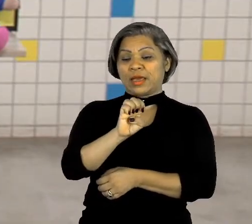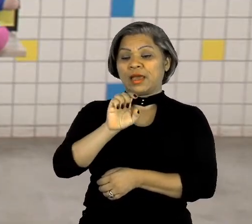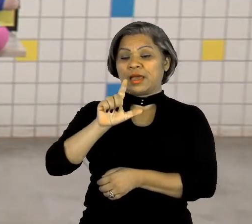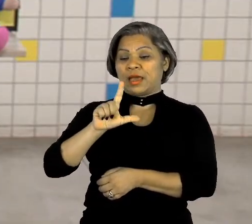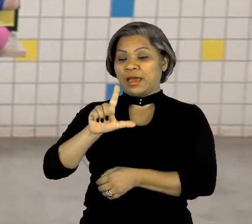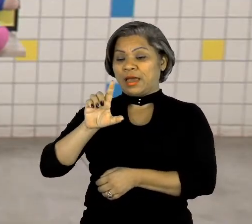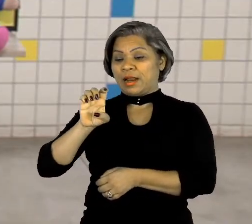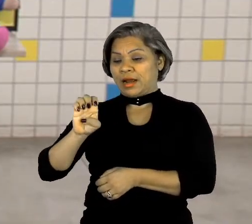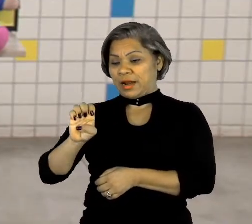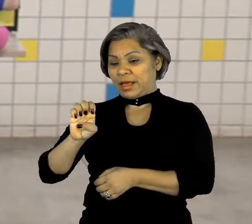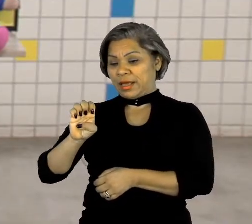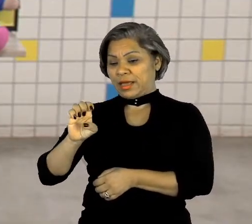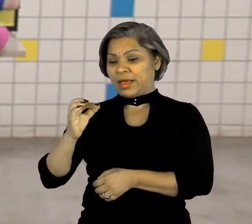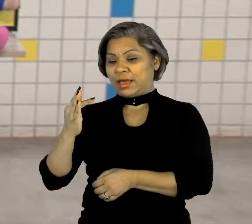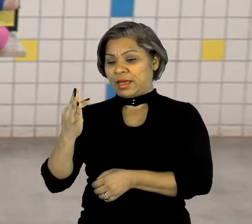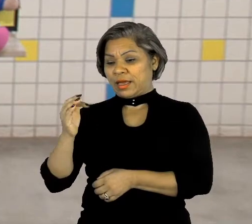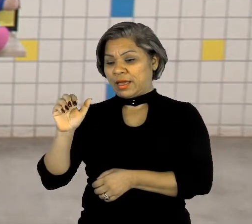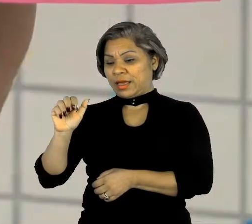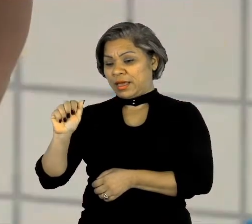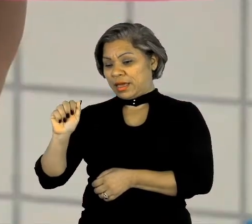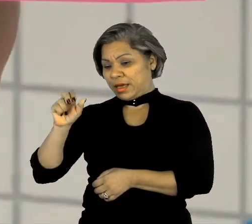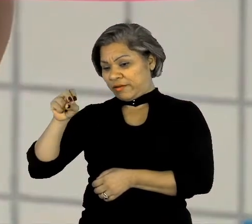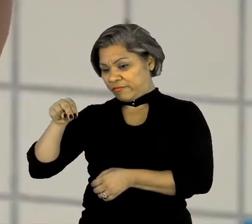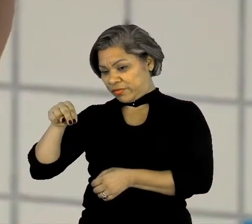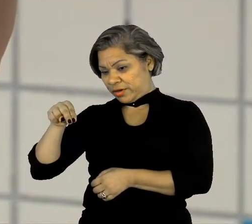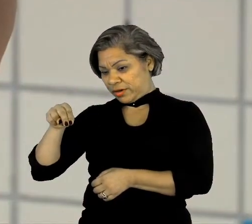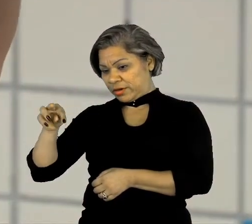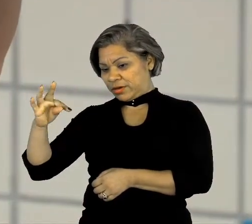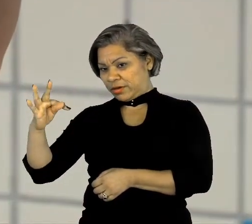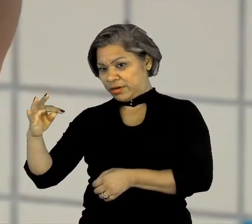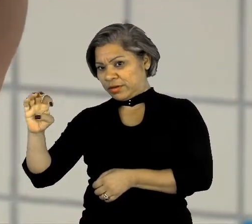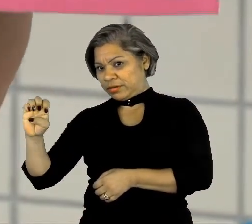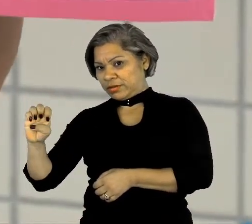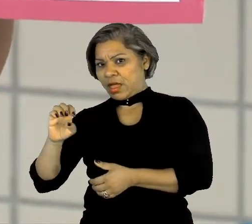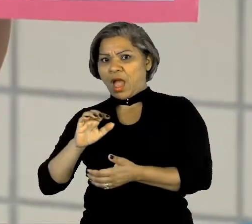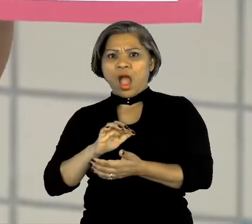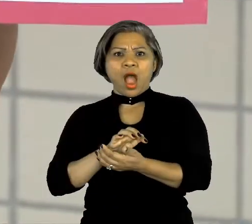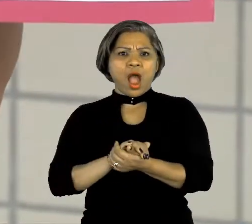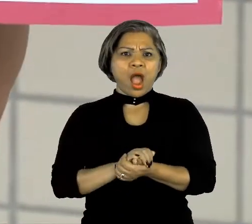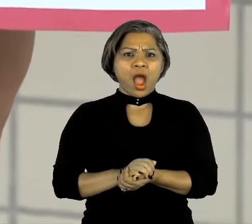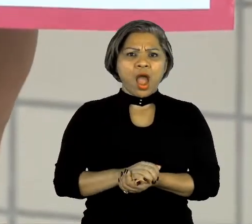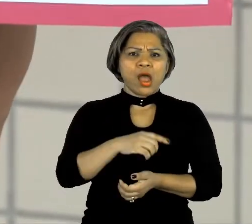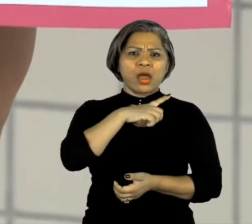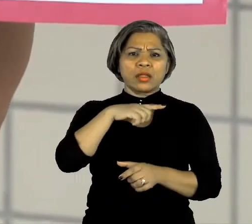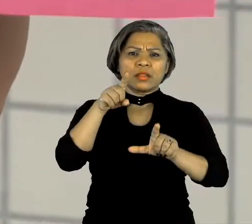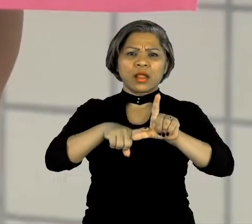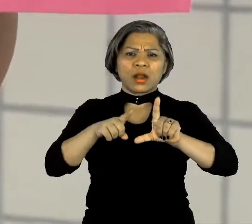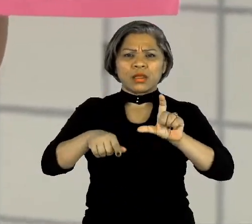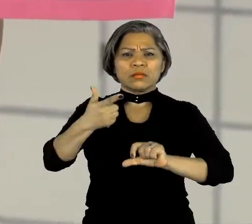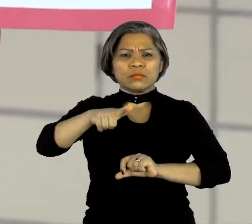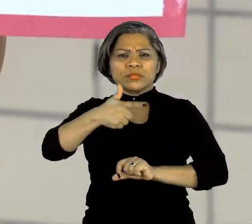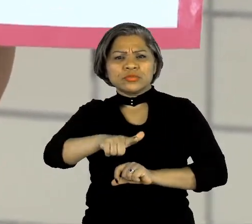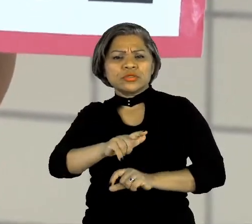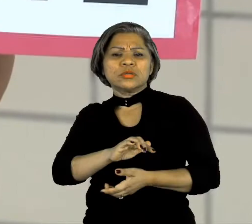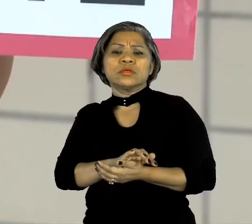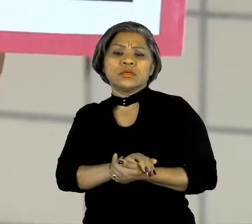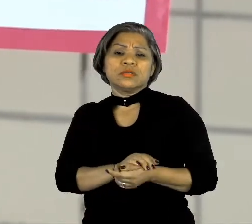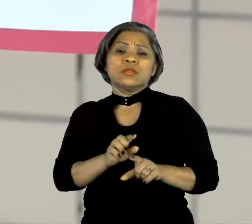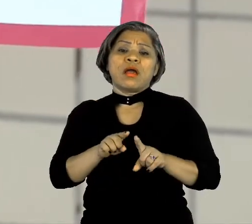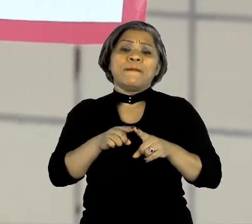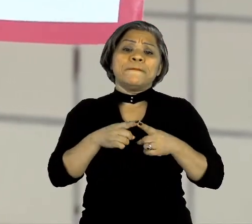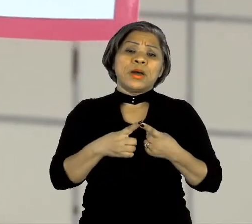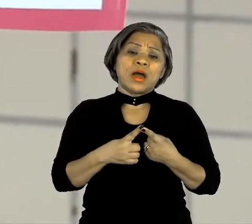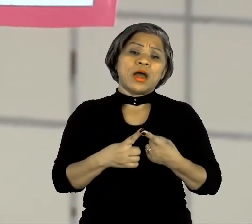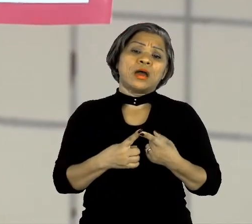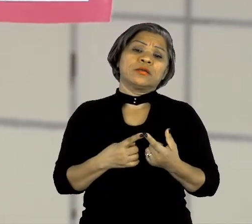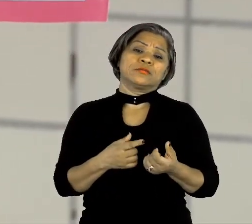Elefante. 4 sílabas. Quantas vogais? Professora, tem letra repetida, mas ela está ocupando um espaço, então vai ser contado, ó.